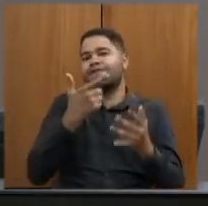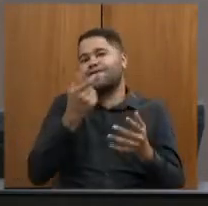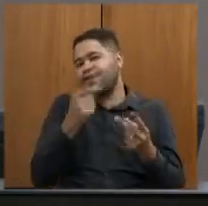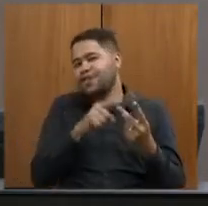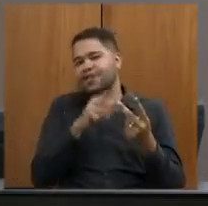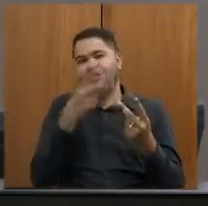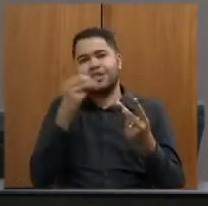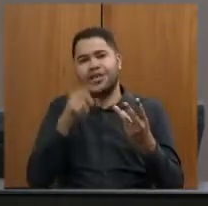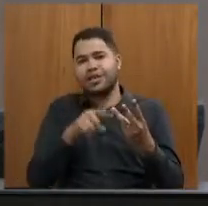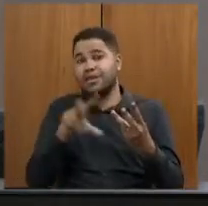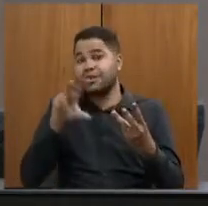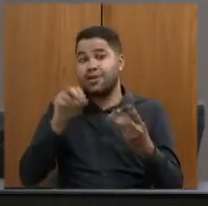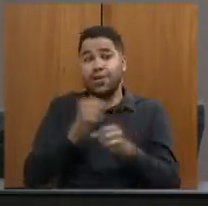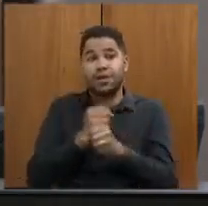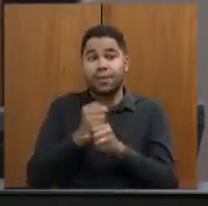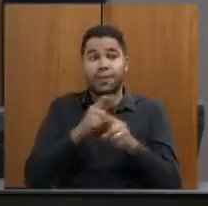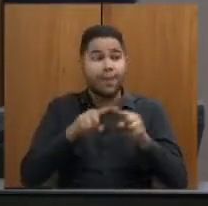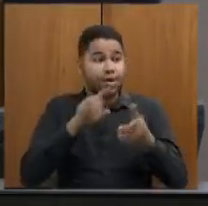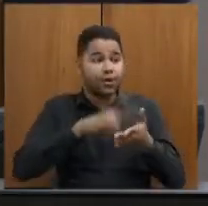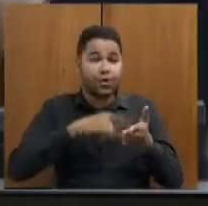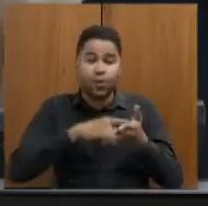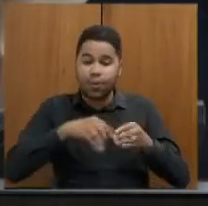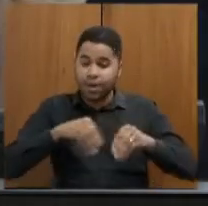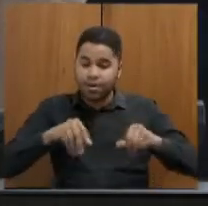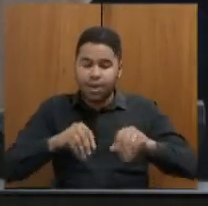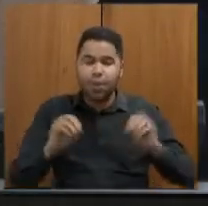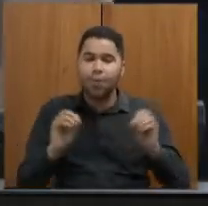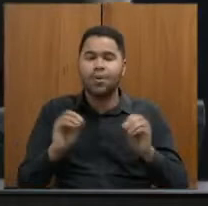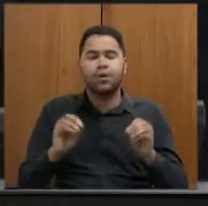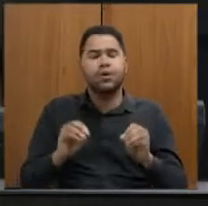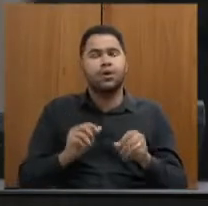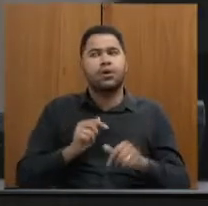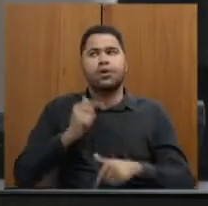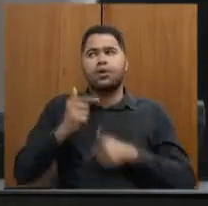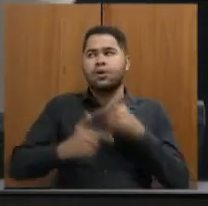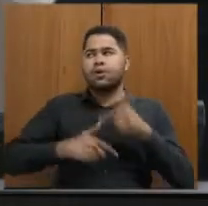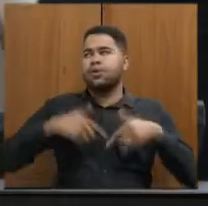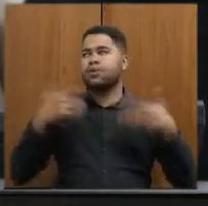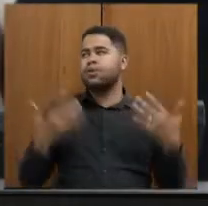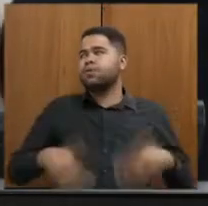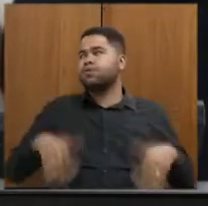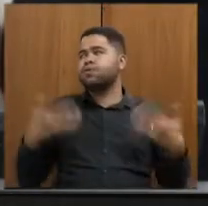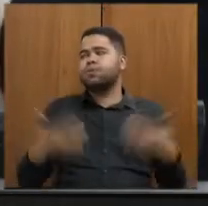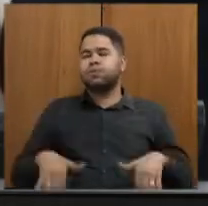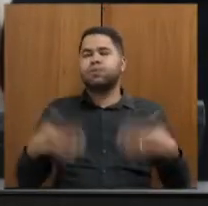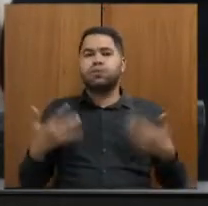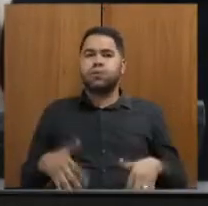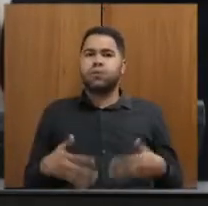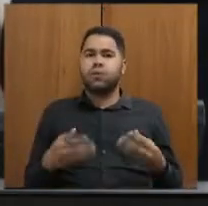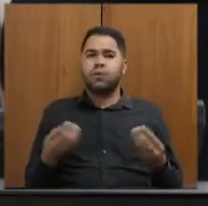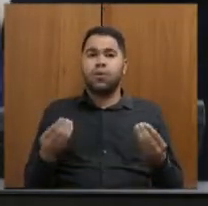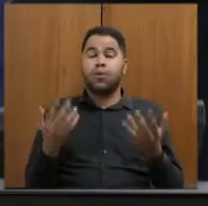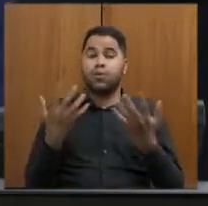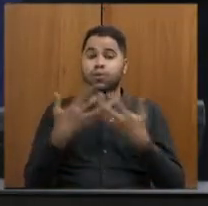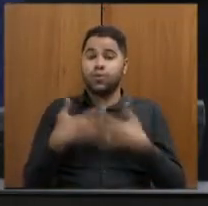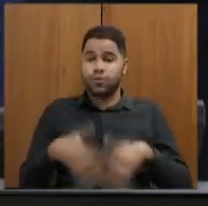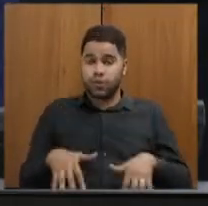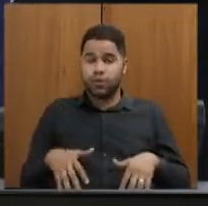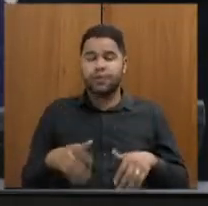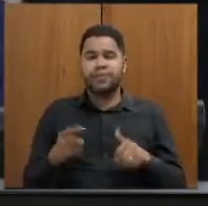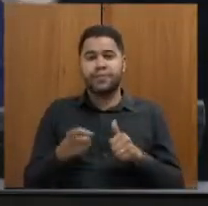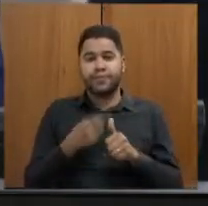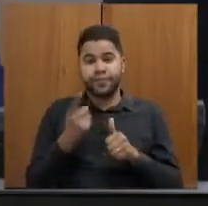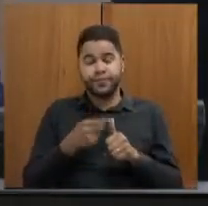sem ter o seu documento da terra e isso dá um trabalho enorme Vocês nem Imaginem como que funciona primeiro